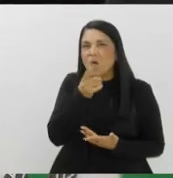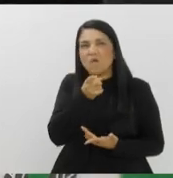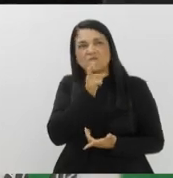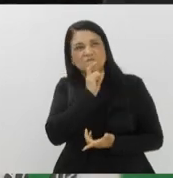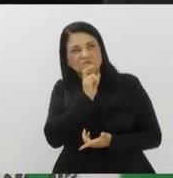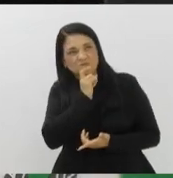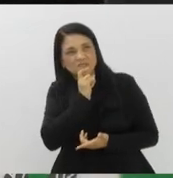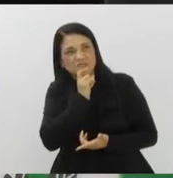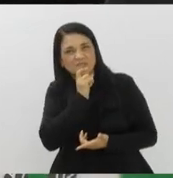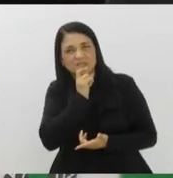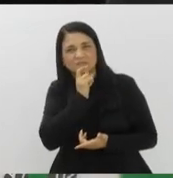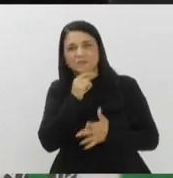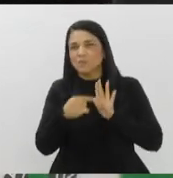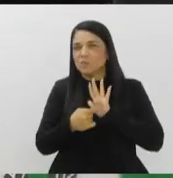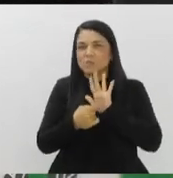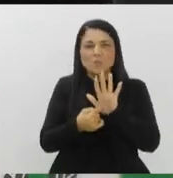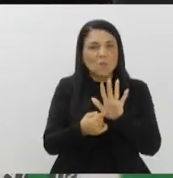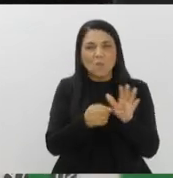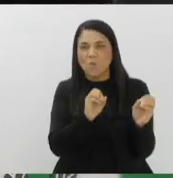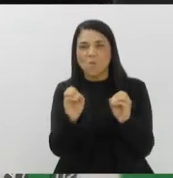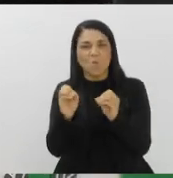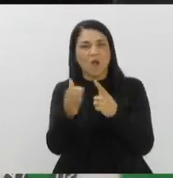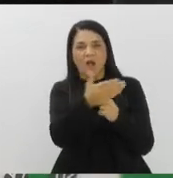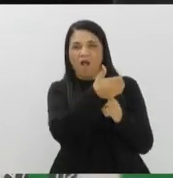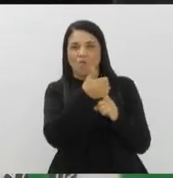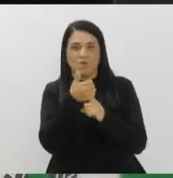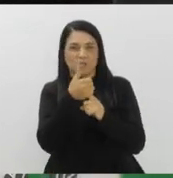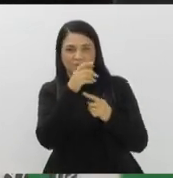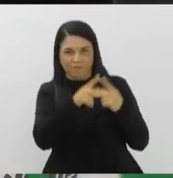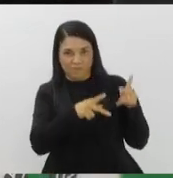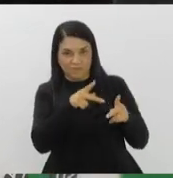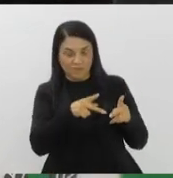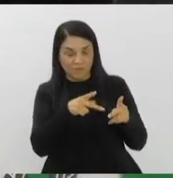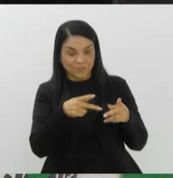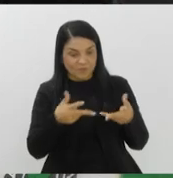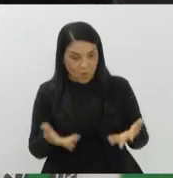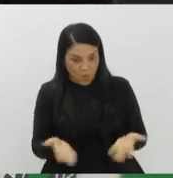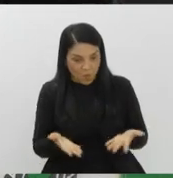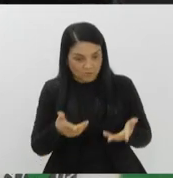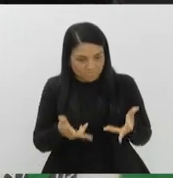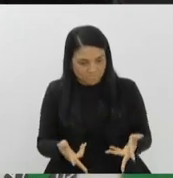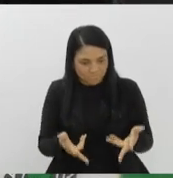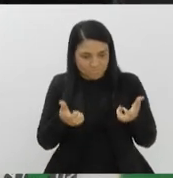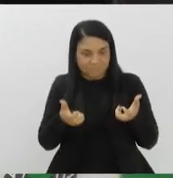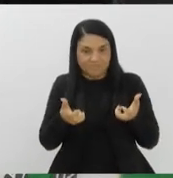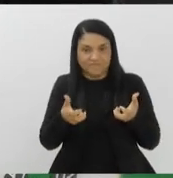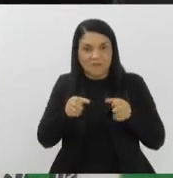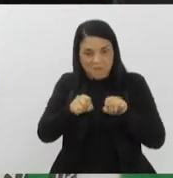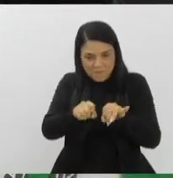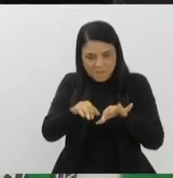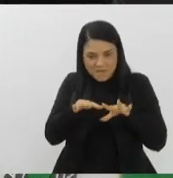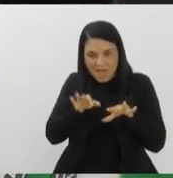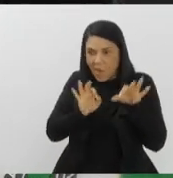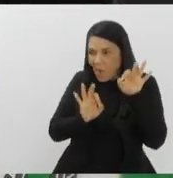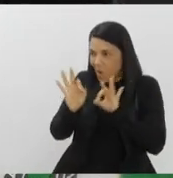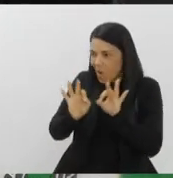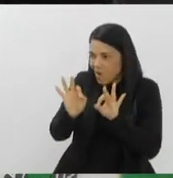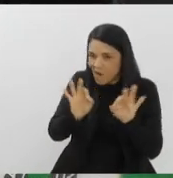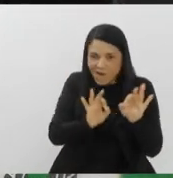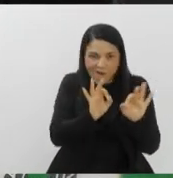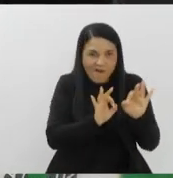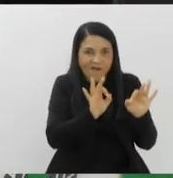não demonstram acolhimento para a nossa população, ver esse plenário ornamentado dessa